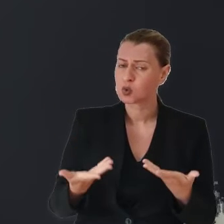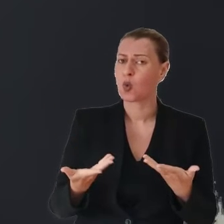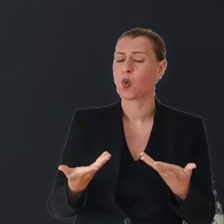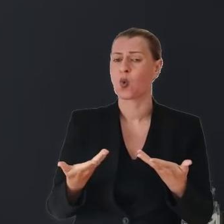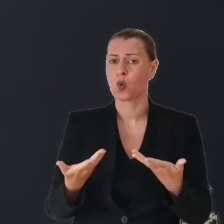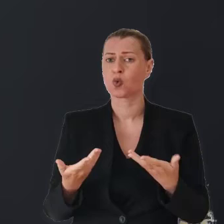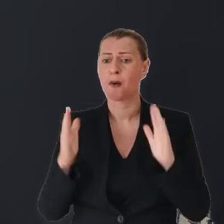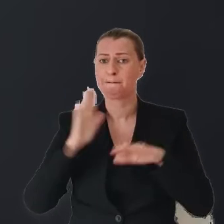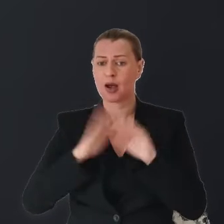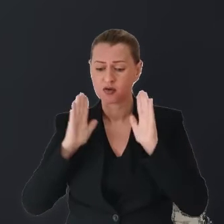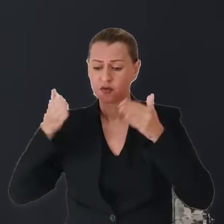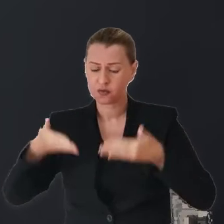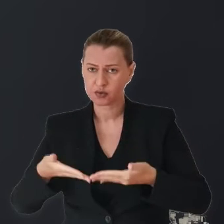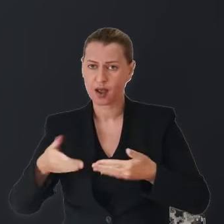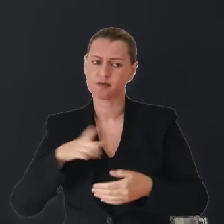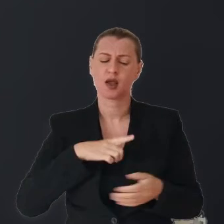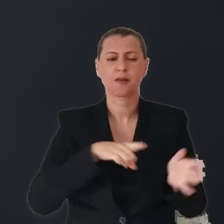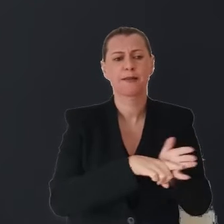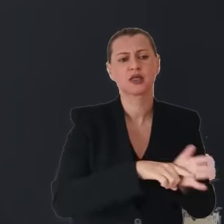uma pesquisa com